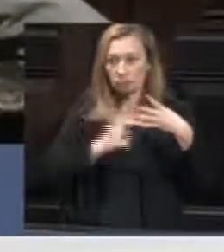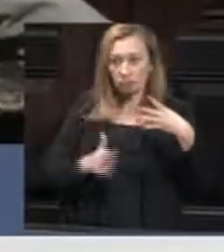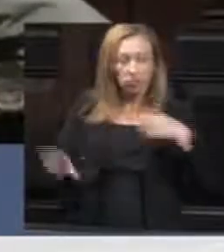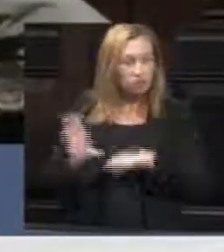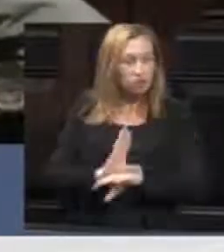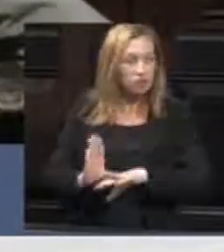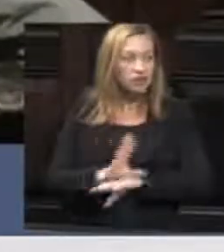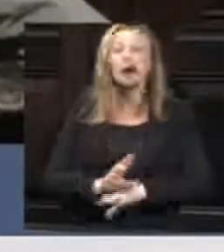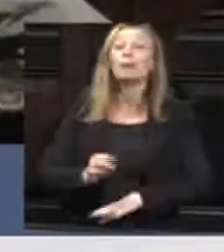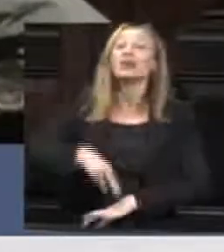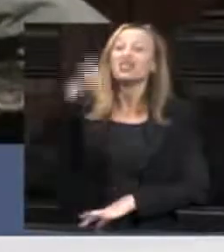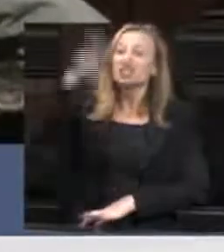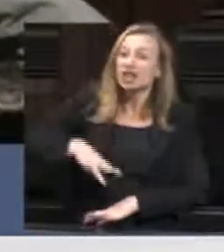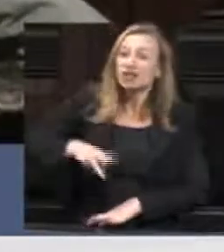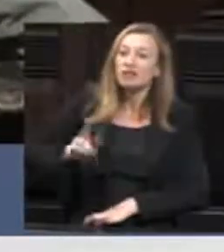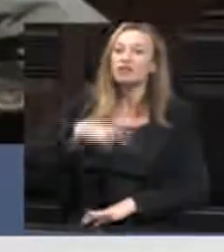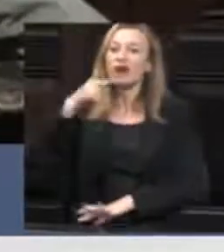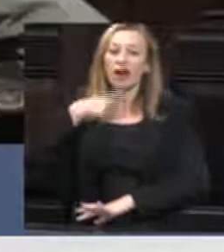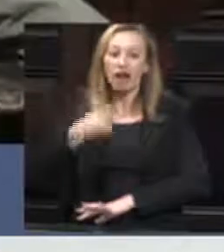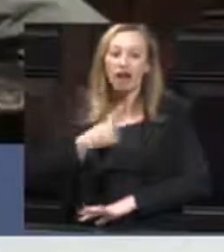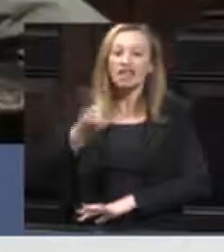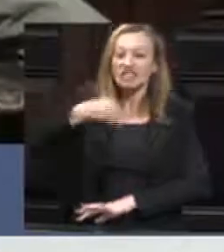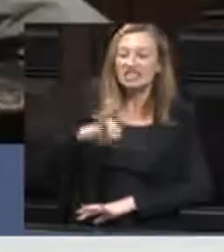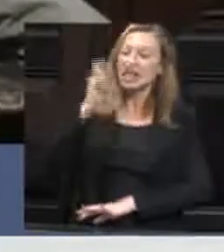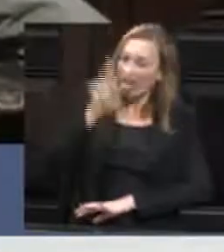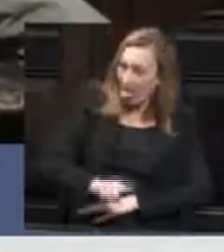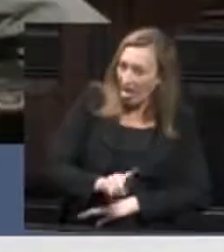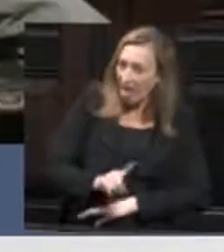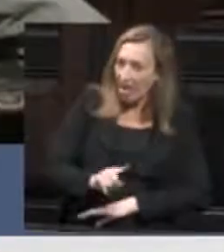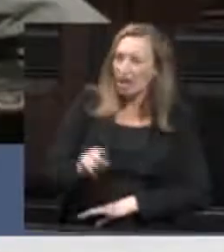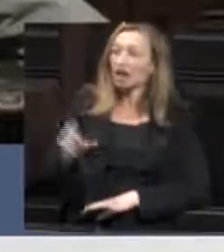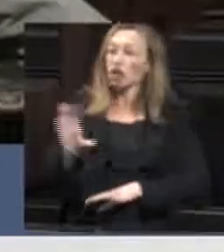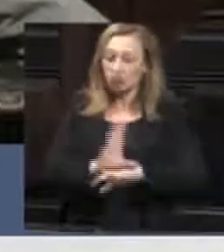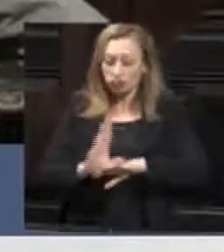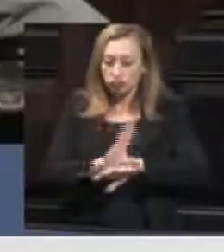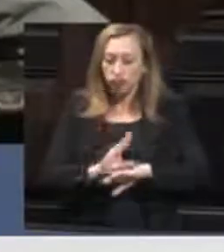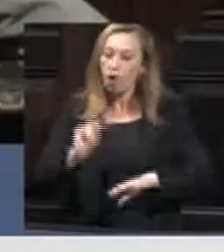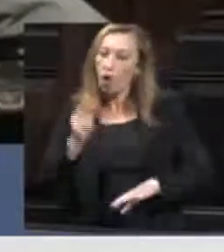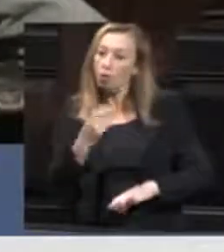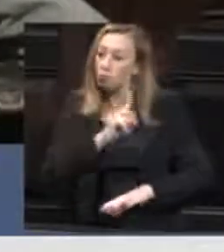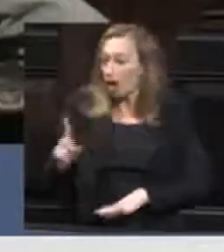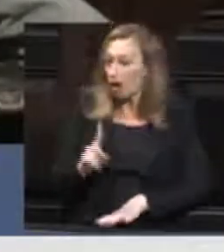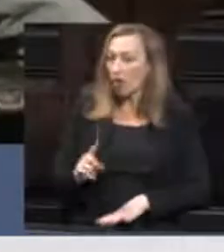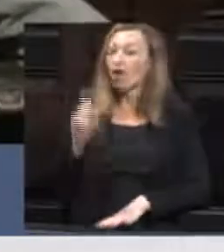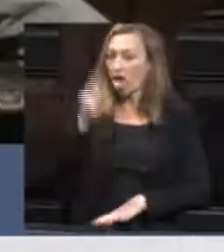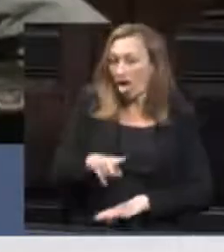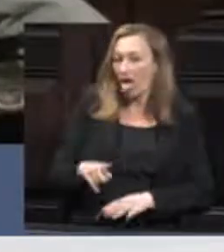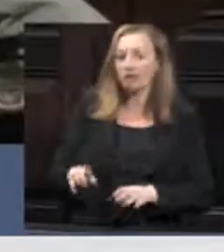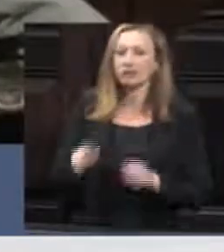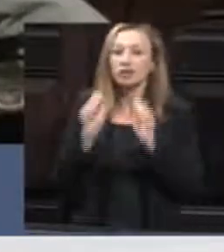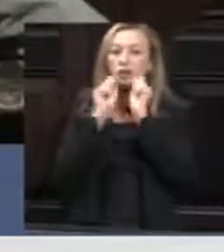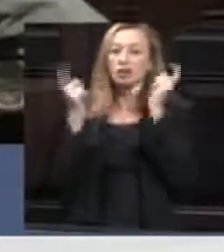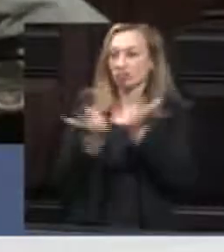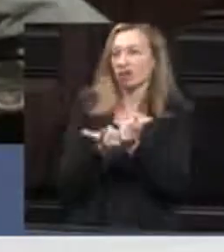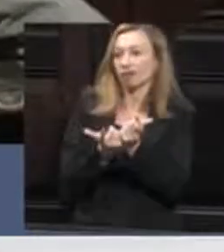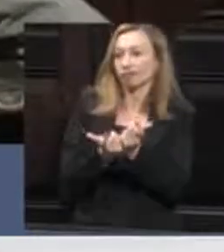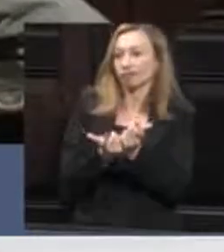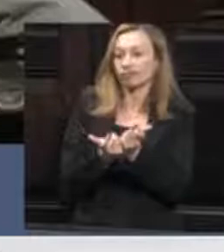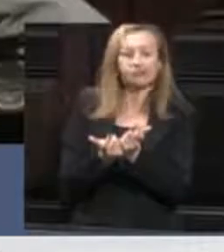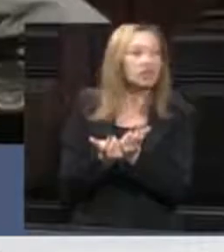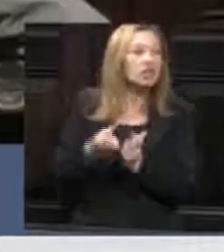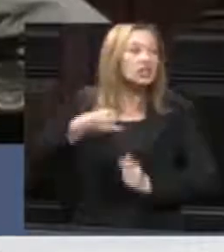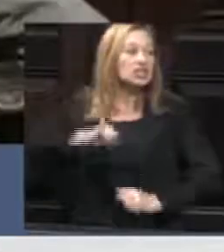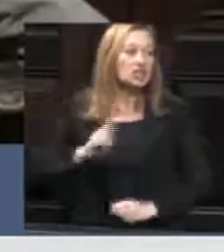era constitucional ou inconstitucional era o plenário. E o plenário é soberano. Se